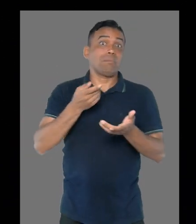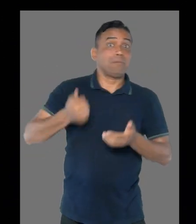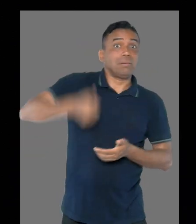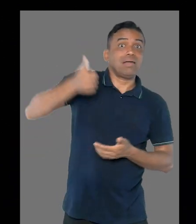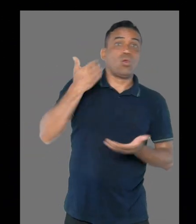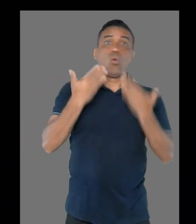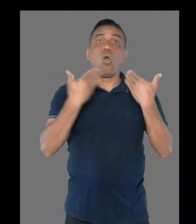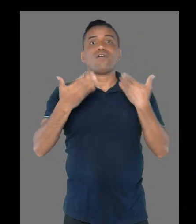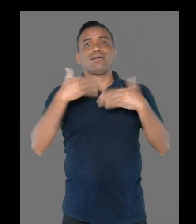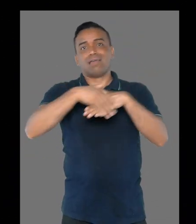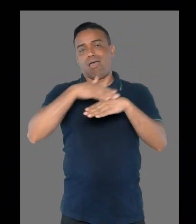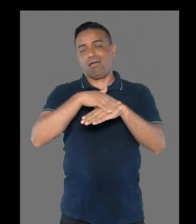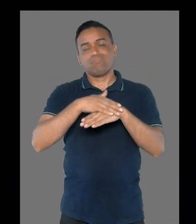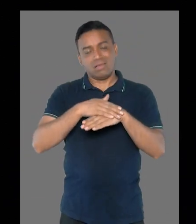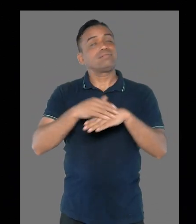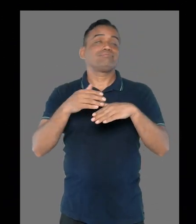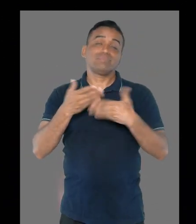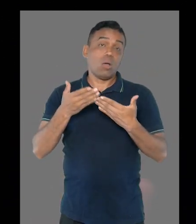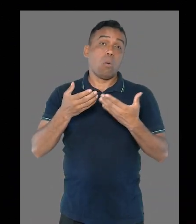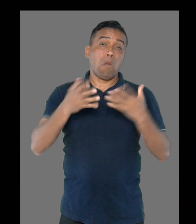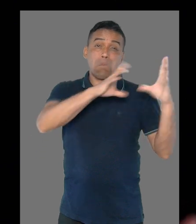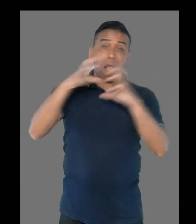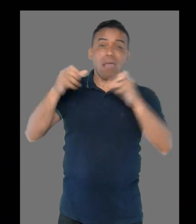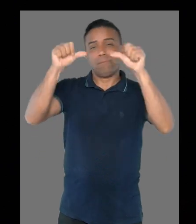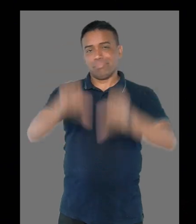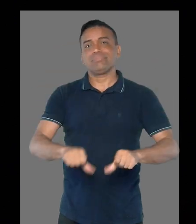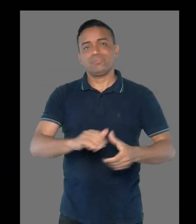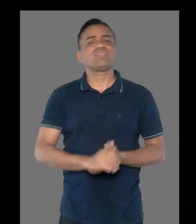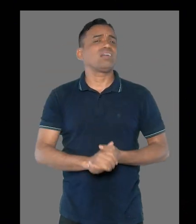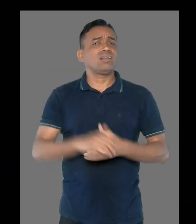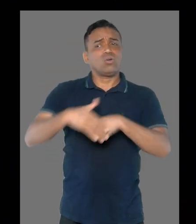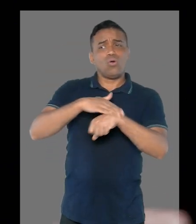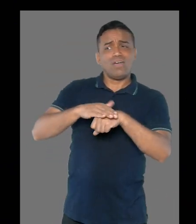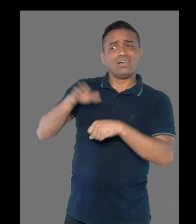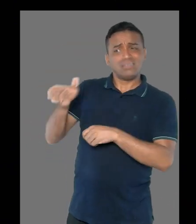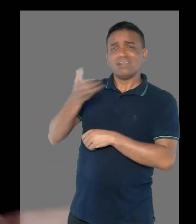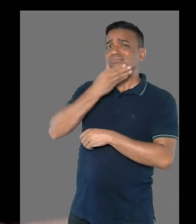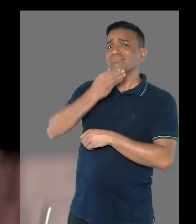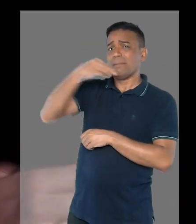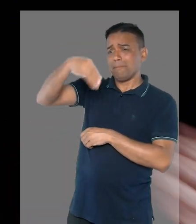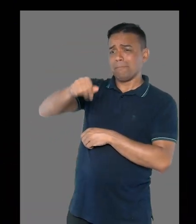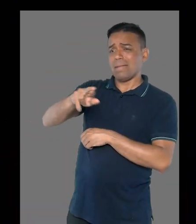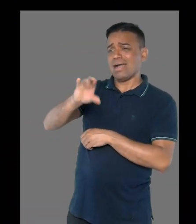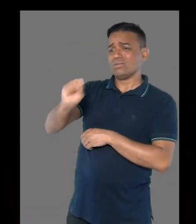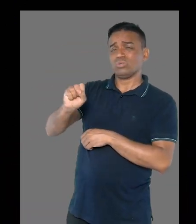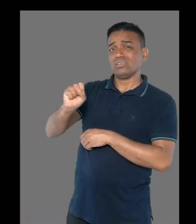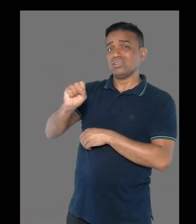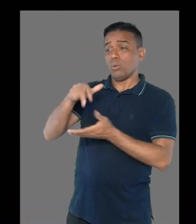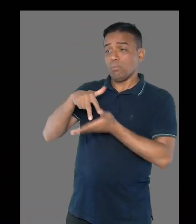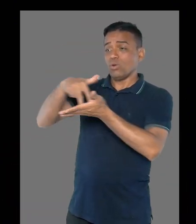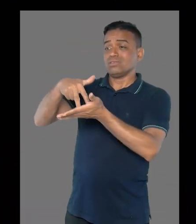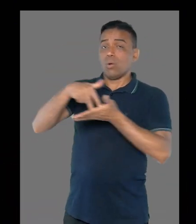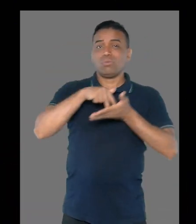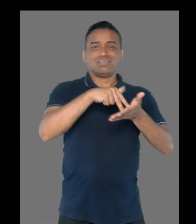o que é péssimo, né? Eu lembro muito nas conversas com o Marcos, e a gente perceber que a gente tinha posições políticas, às vezes,